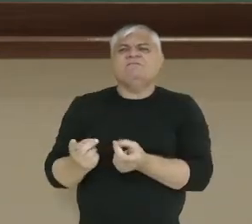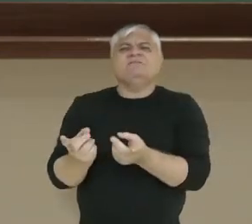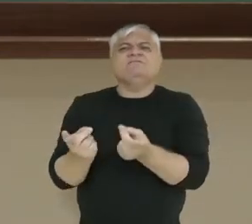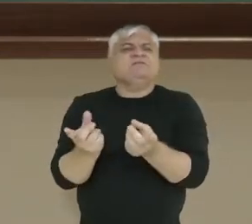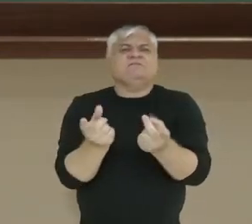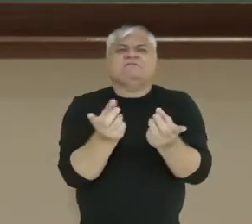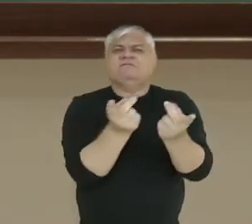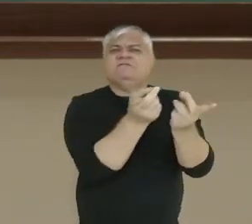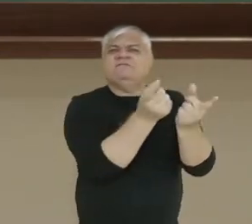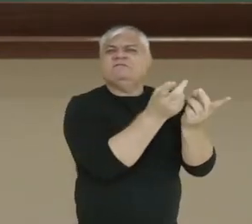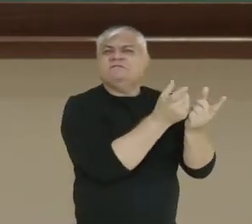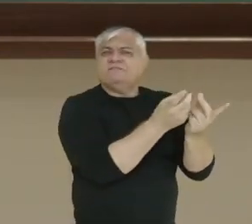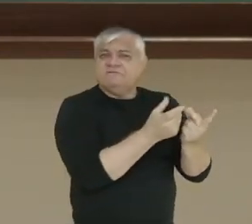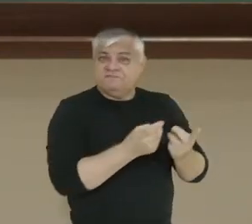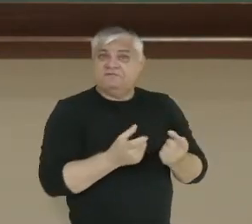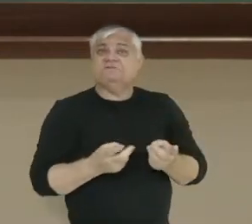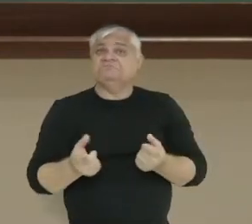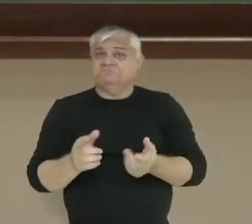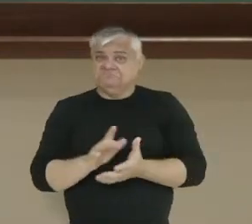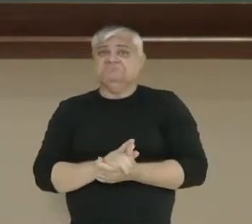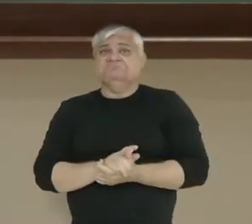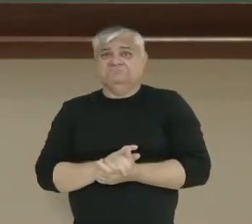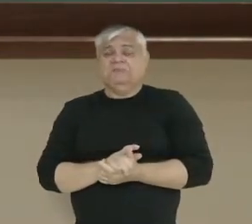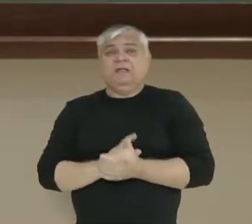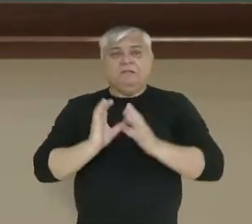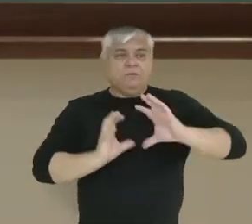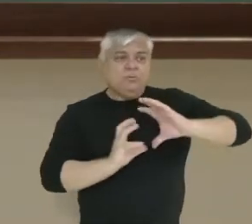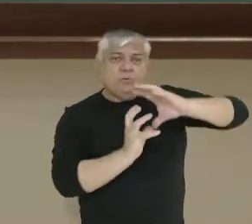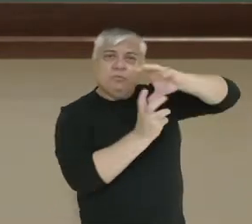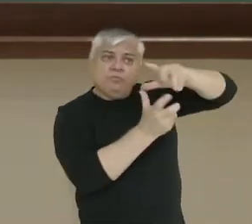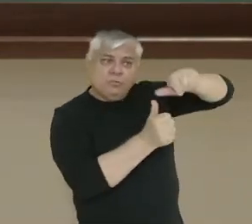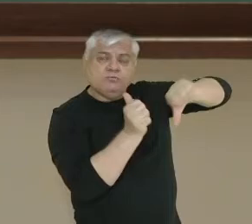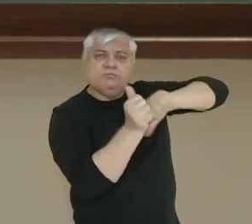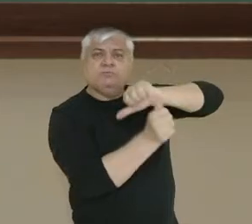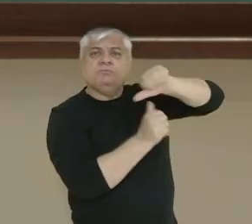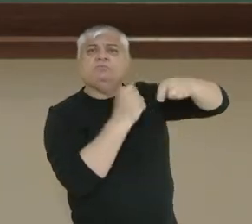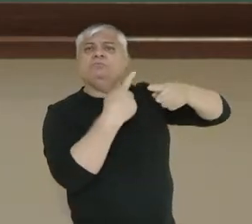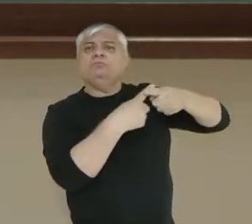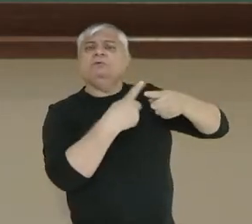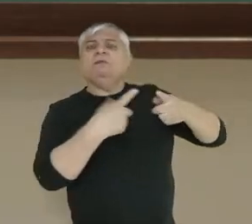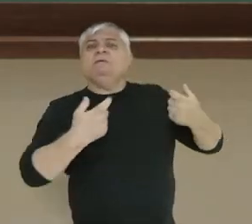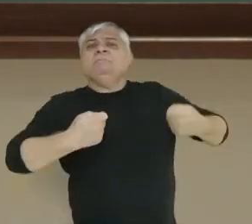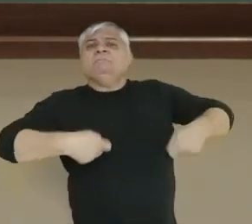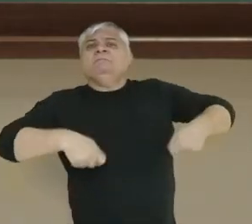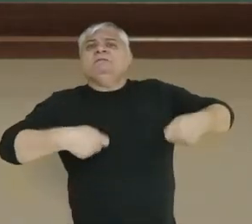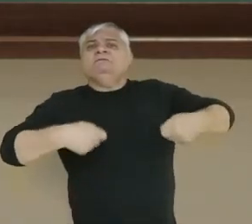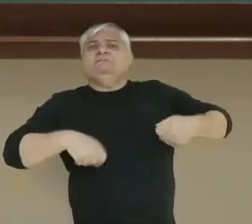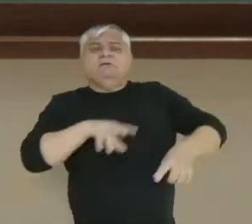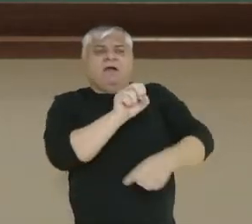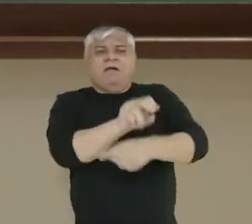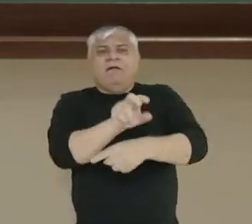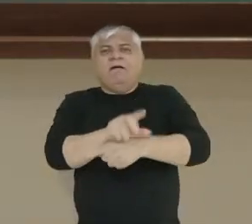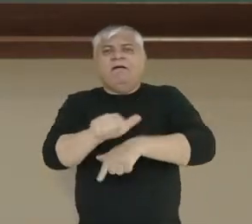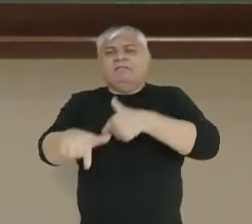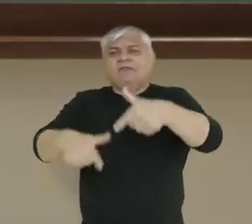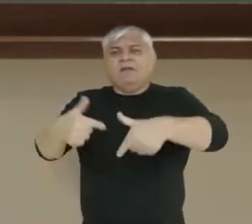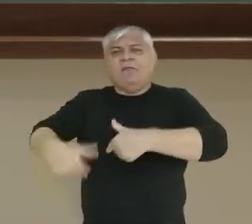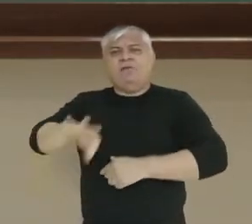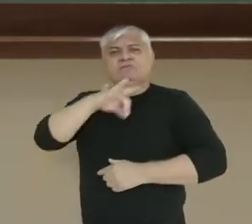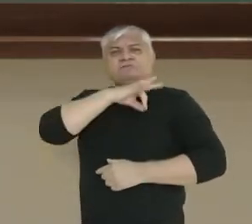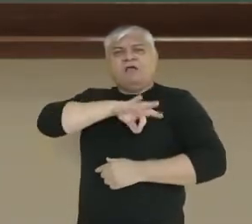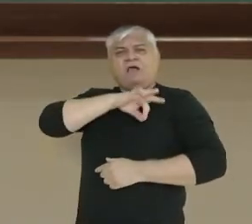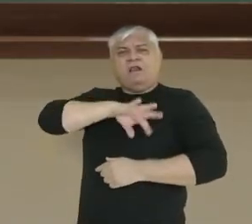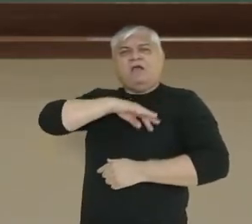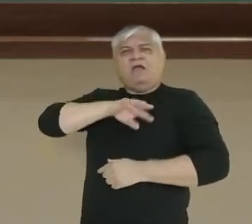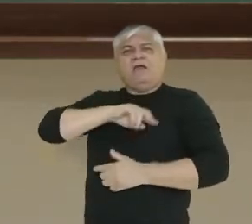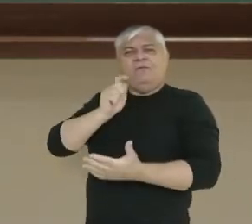no mercado para serem vendidos. O mundo vai mudar porque vai começar a existir uma necessidade de trabalhadores assalariados para